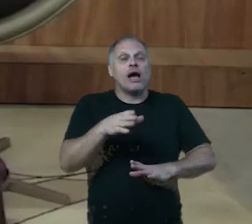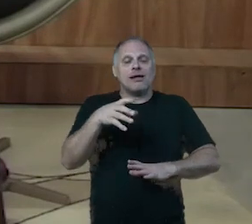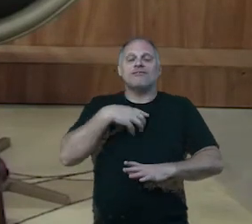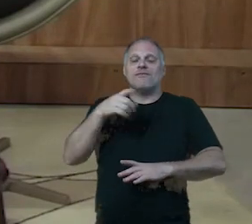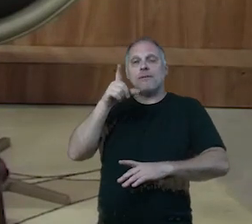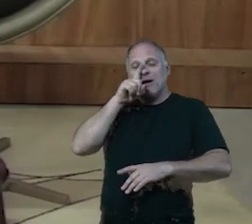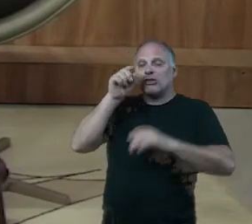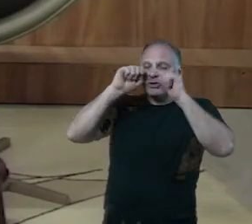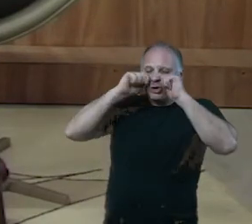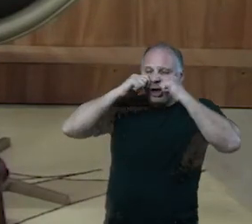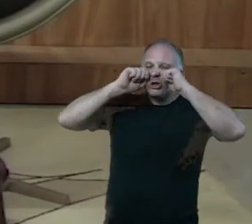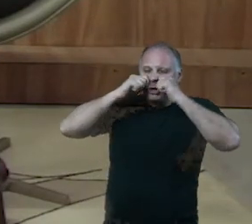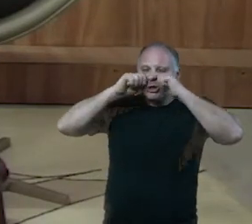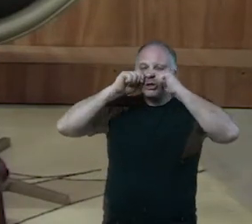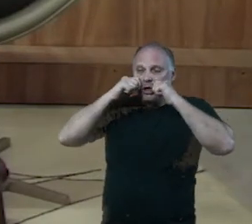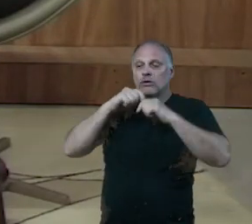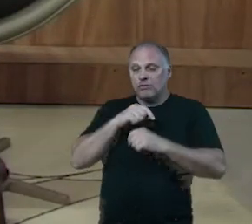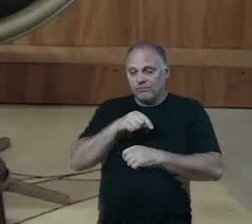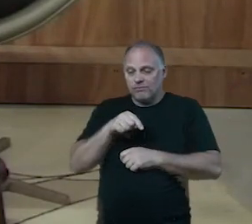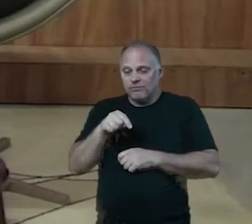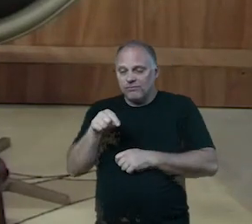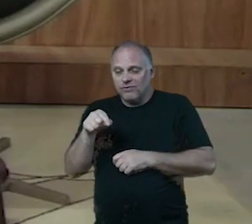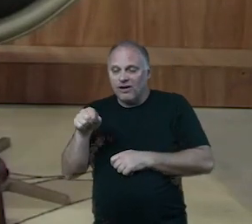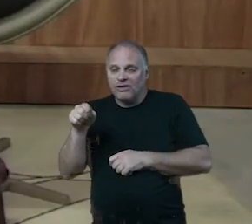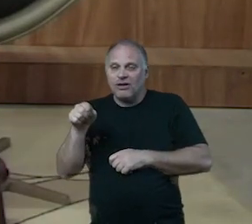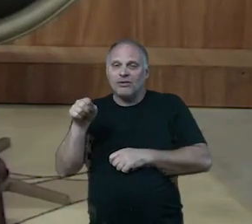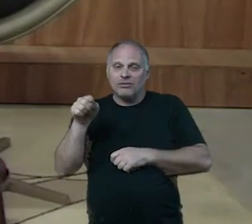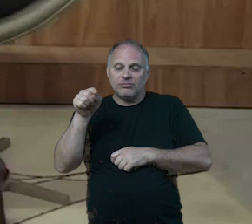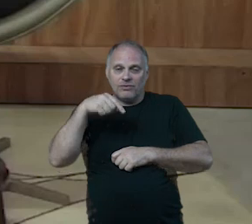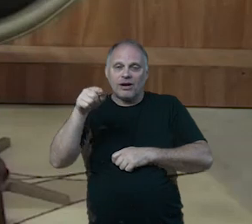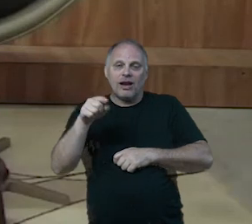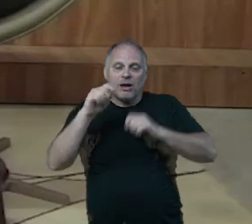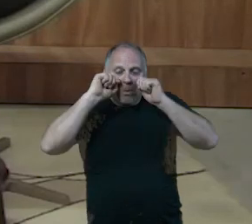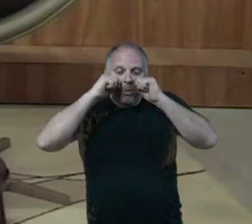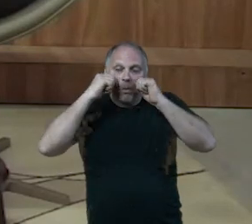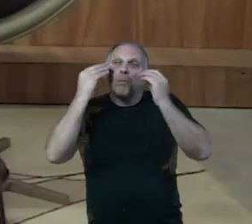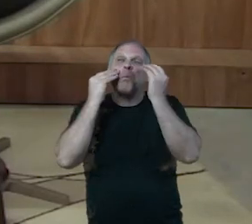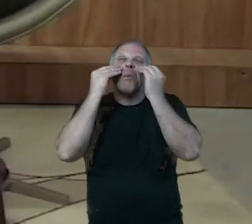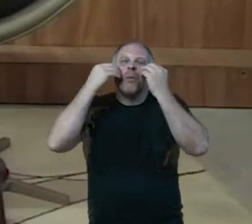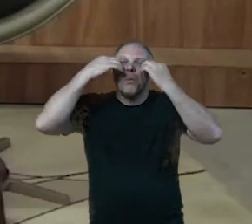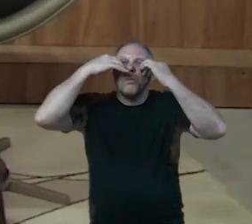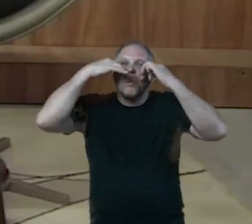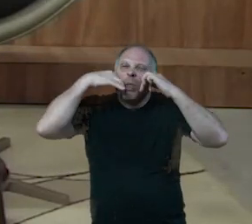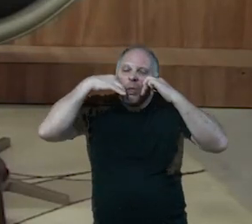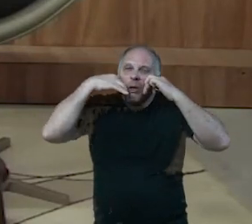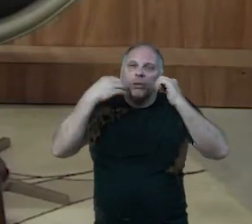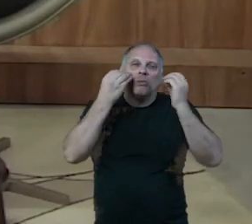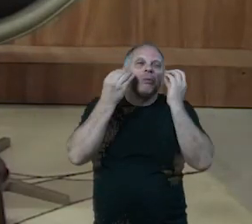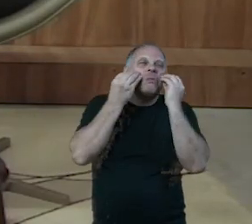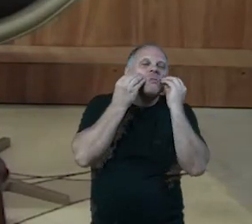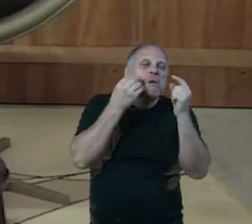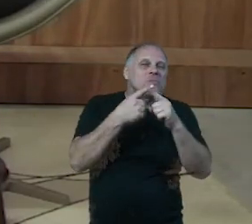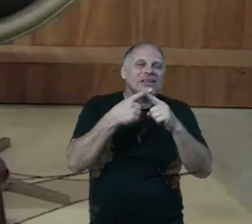que choraram durante, ou que foram dar uma saidinha e voltaram com a maquiagem borrada, porque provavelmente foram lá dar uma chorada. E porque